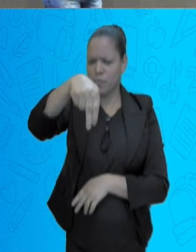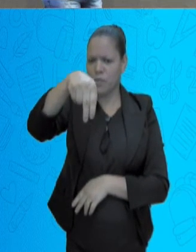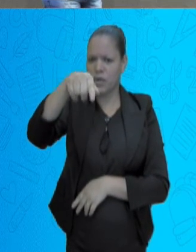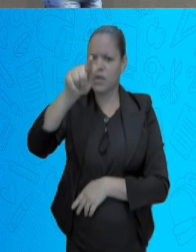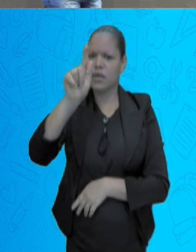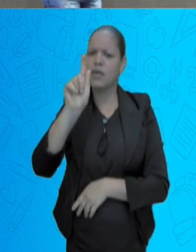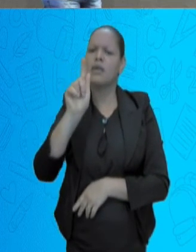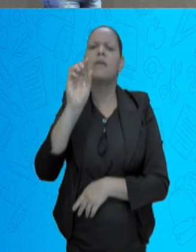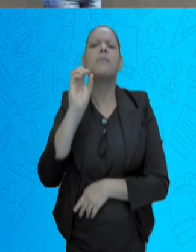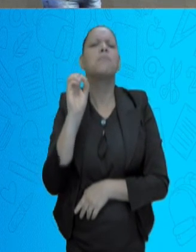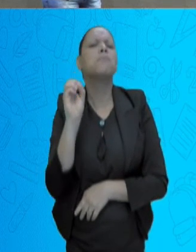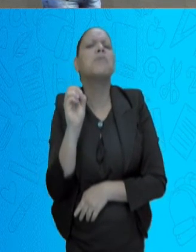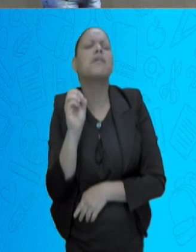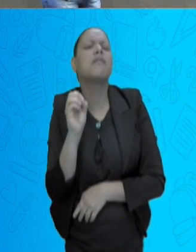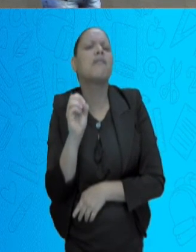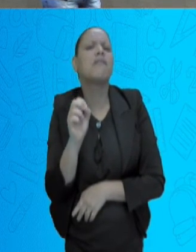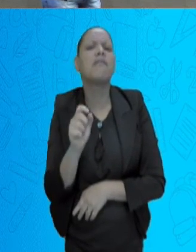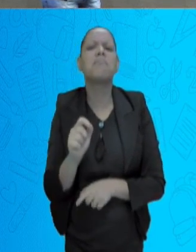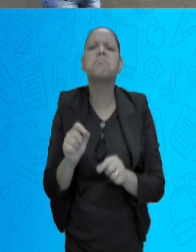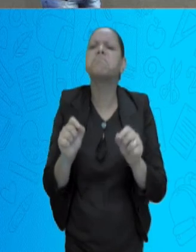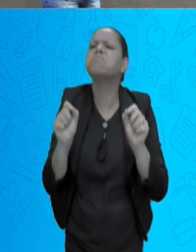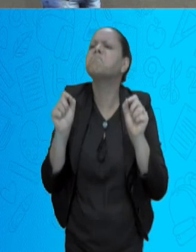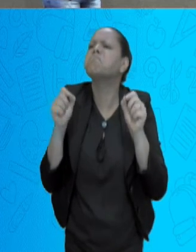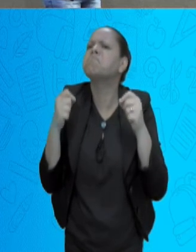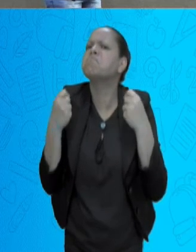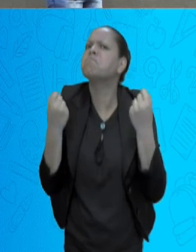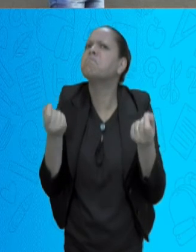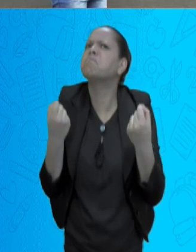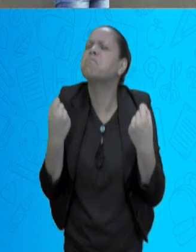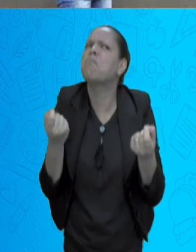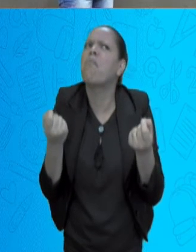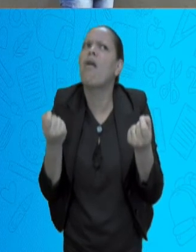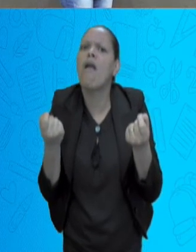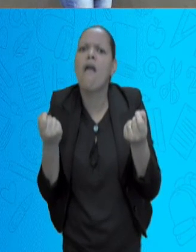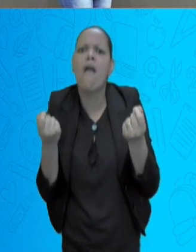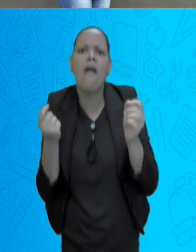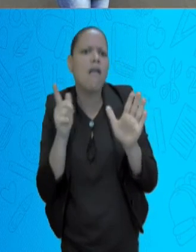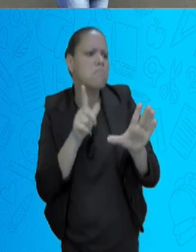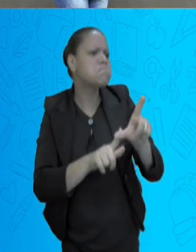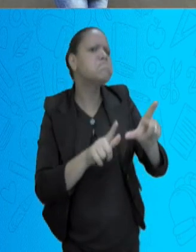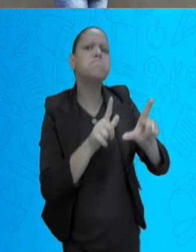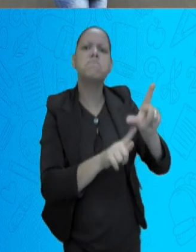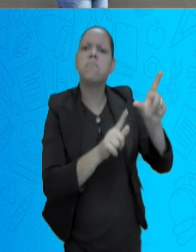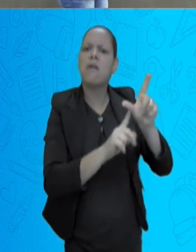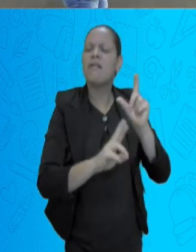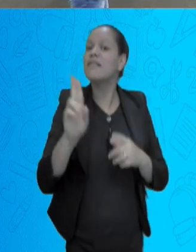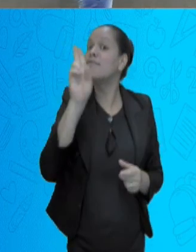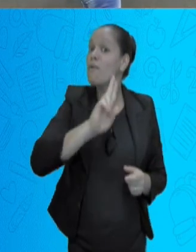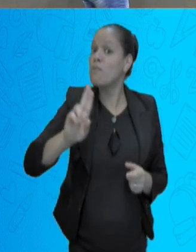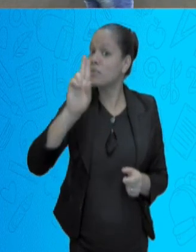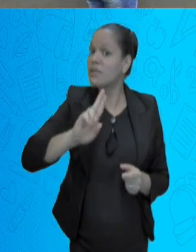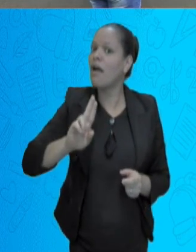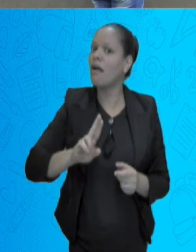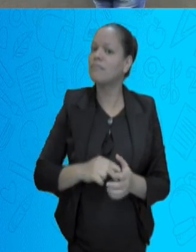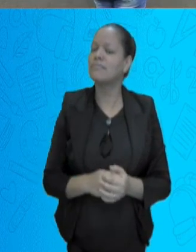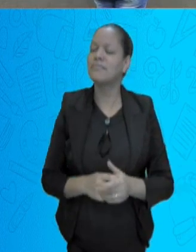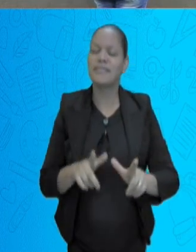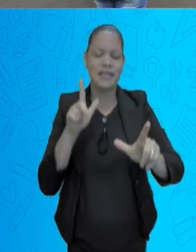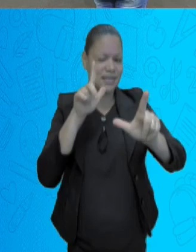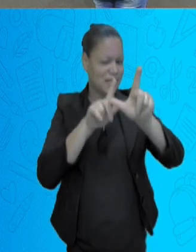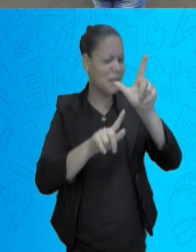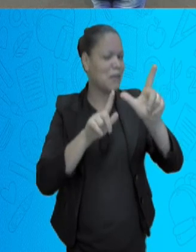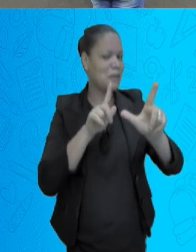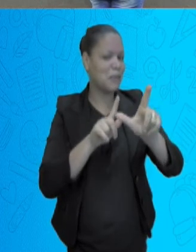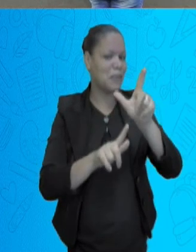facilidade. Domingo. Que letra que eu vou usar? Isso, vou usar a letra N, porque